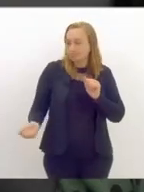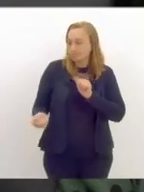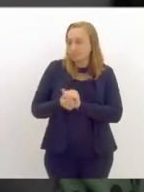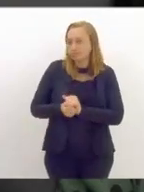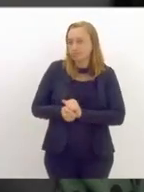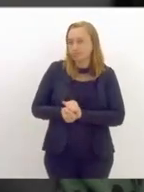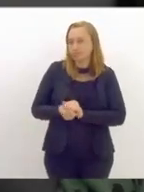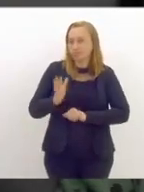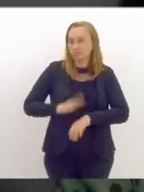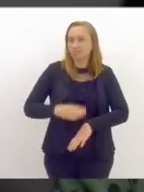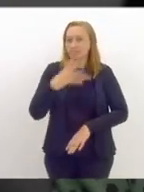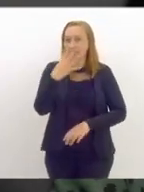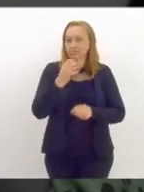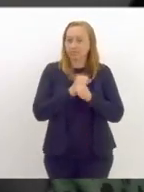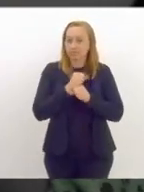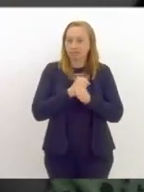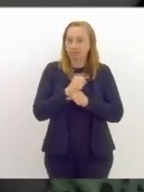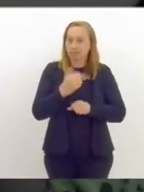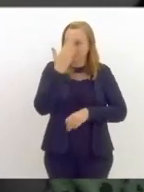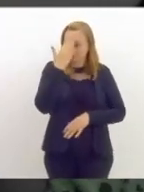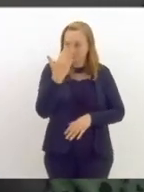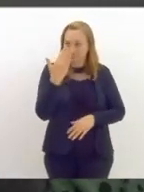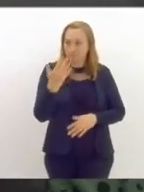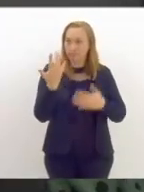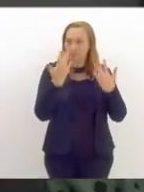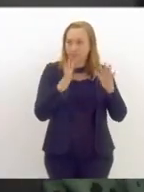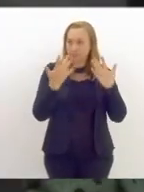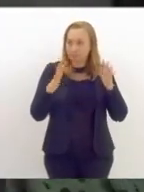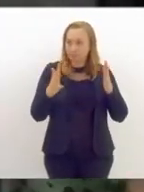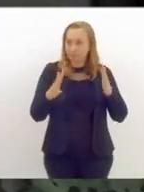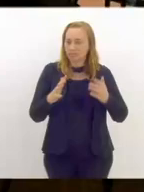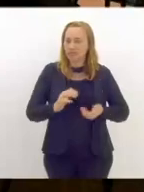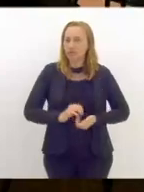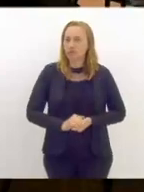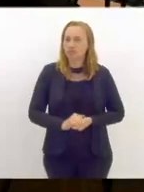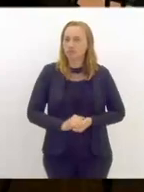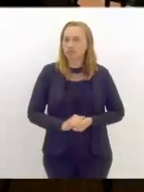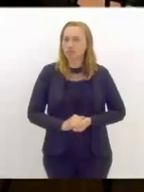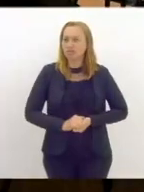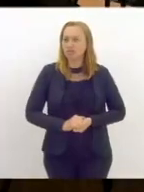em mais uns 4 anos aí. Muito obrigada e parabéns ao nosso homenageado.